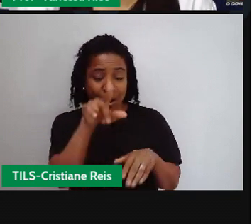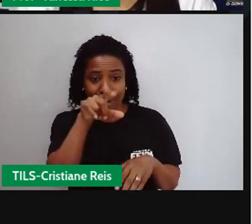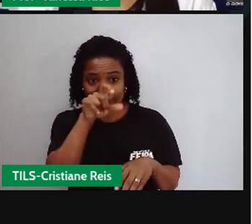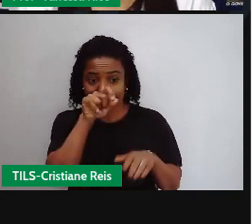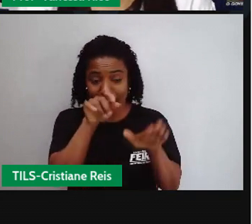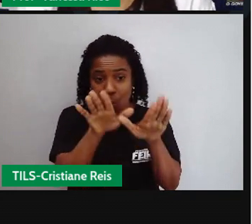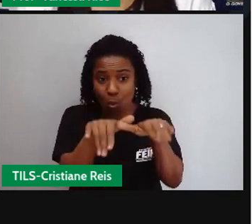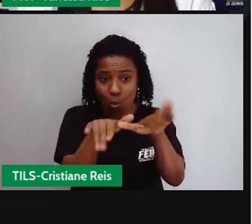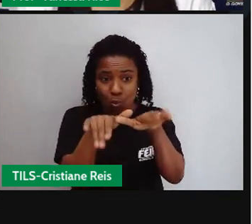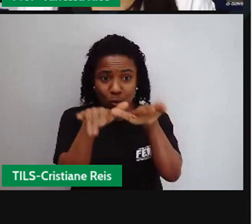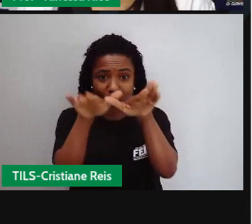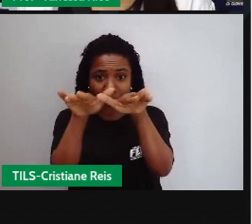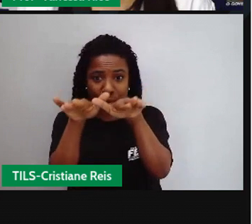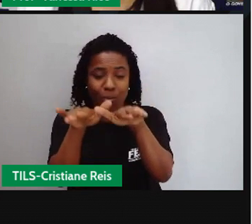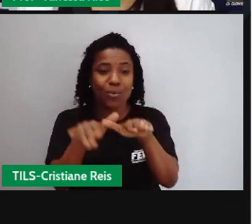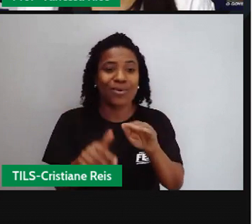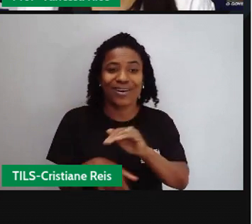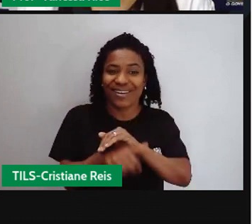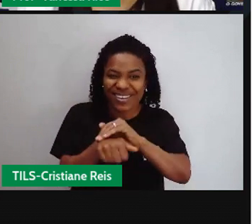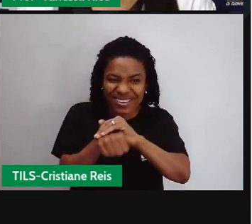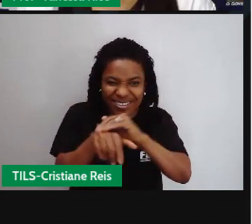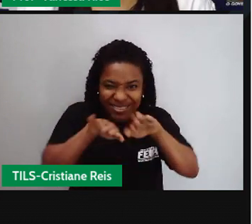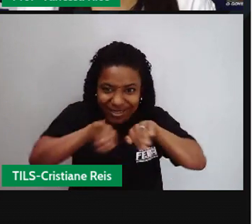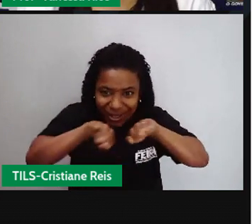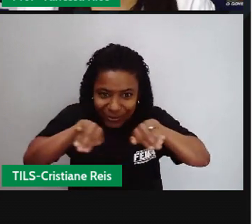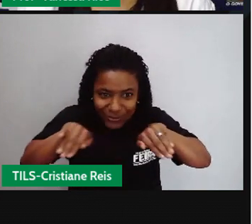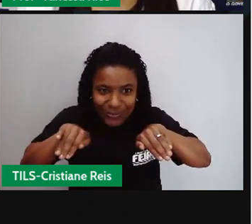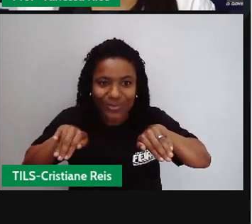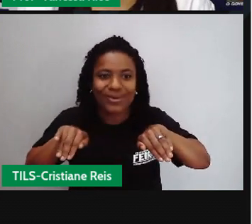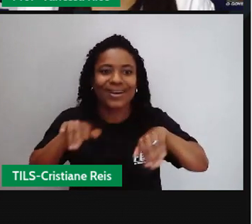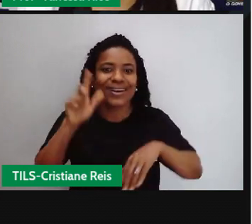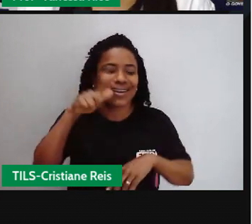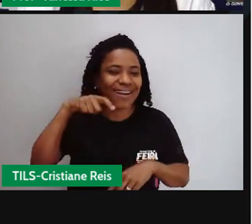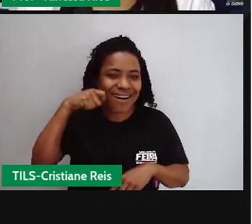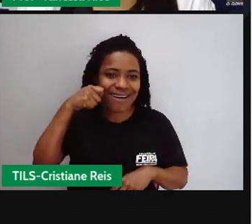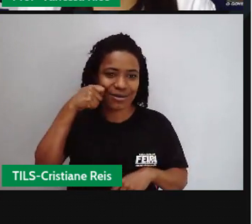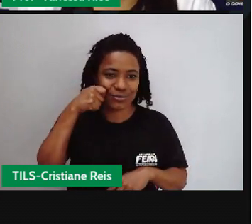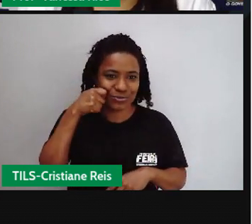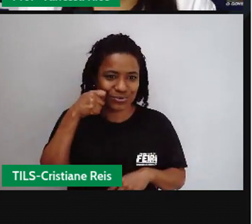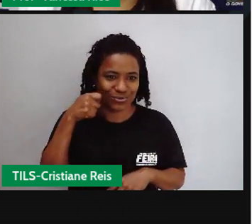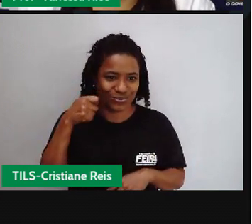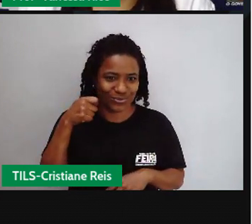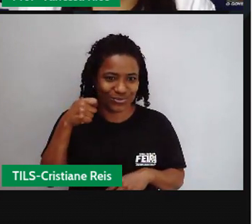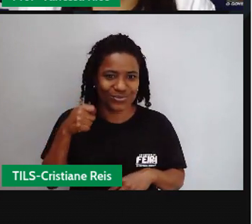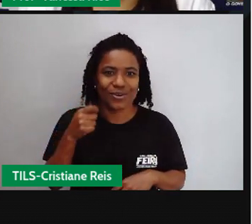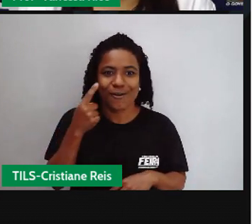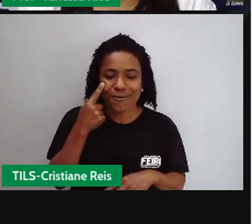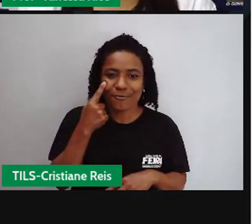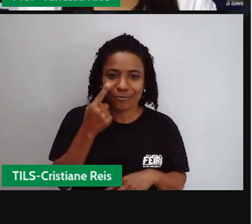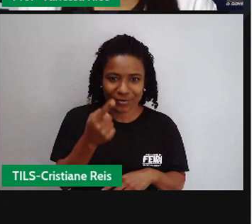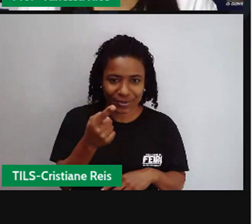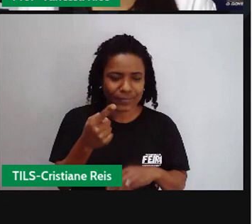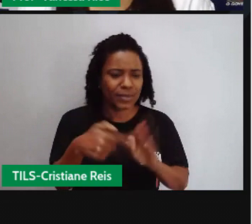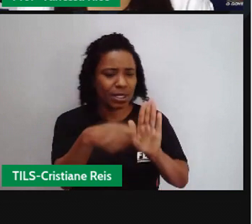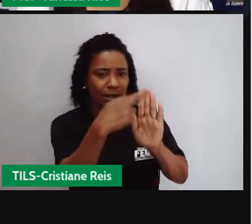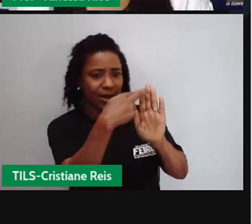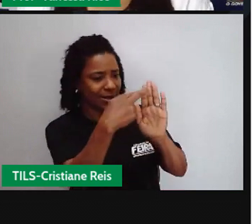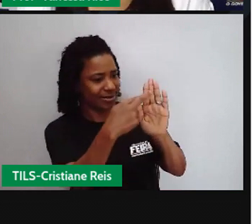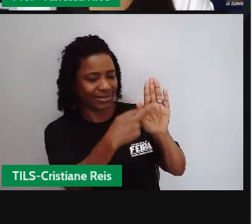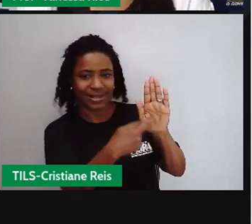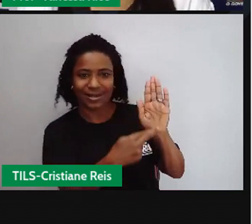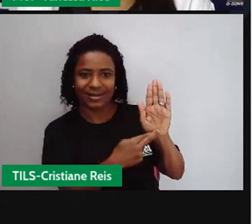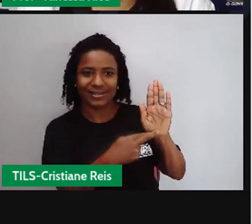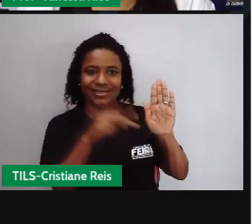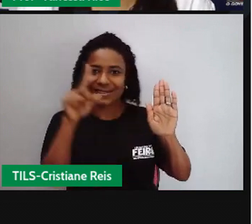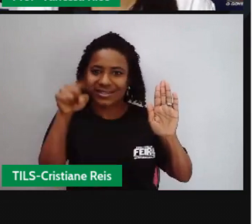tatu, aracaju. Segundo as regras de acentuação da língua portuguesa, as palavras